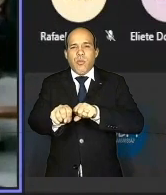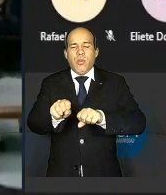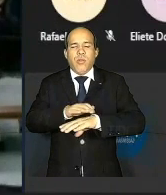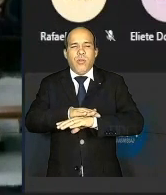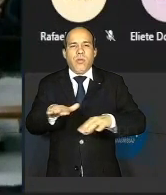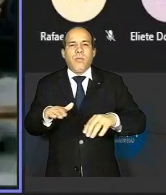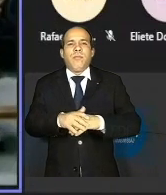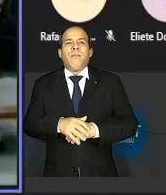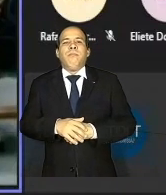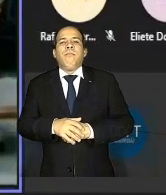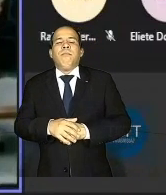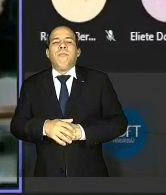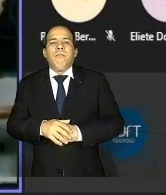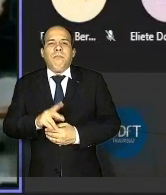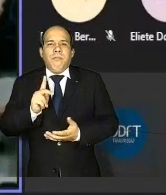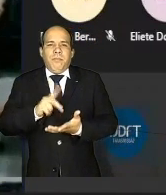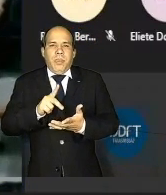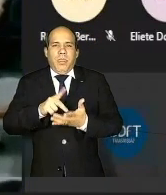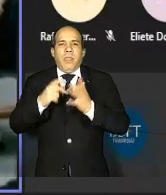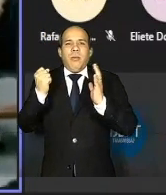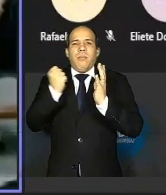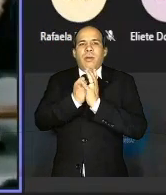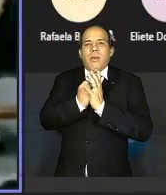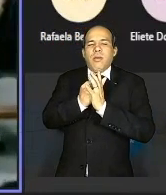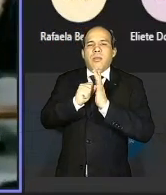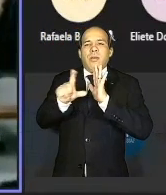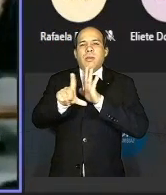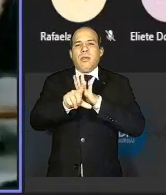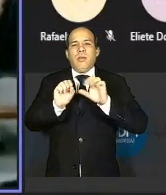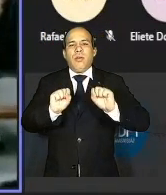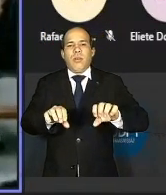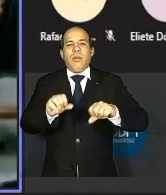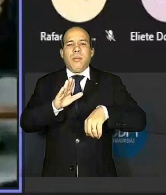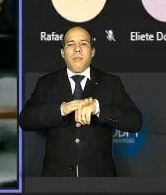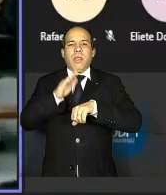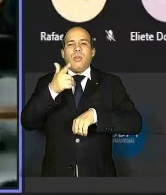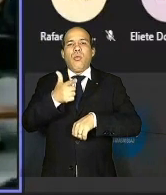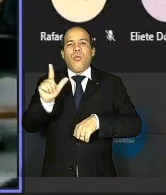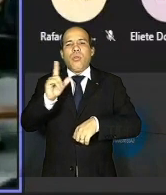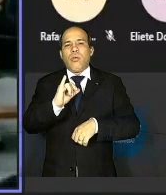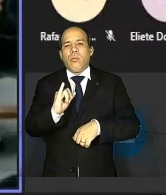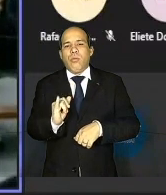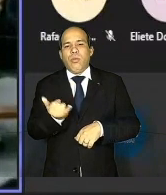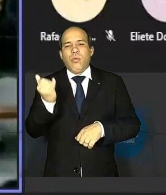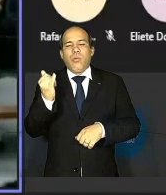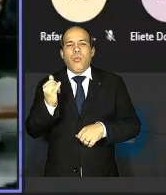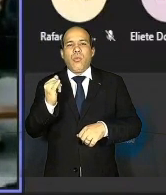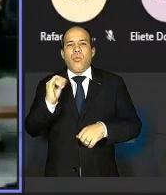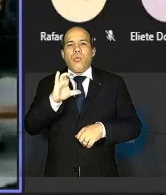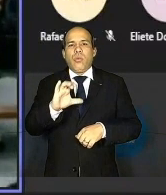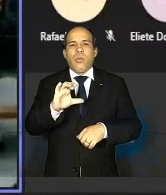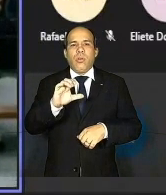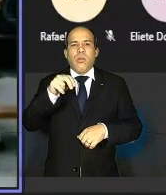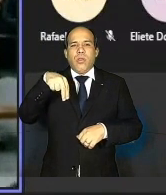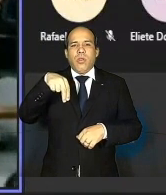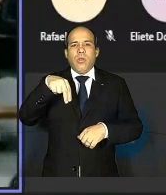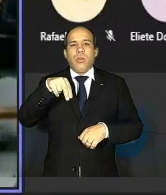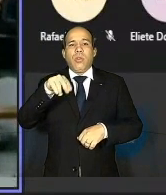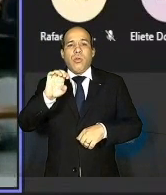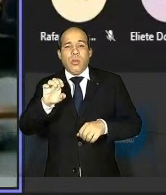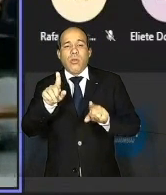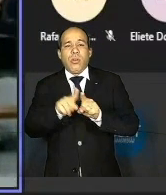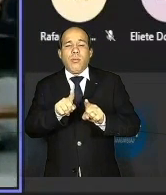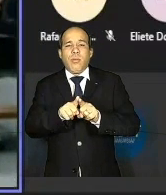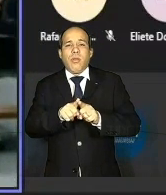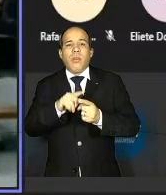escolar. Realmente, considerando o marco legal educacional, em mais de uma oportunidade, o Conselho